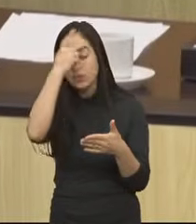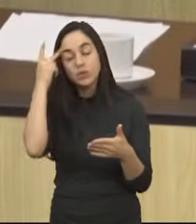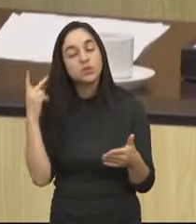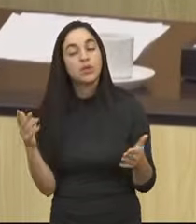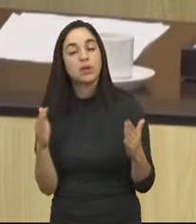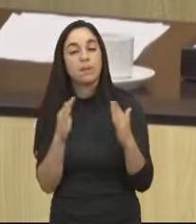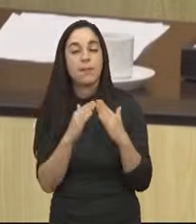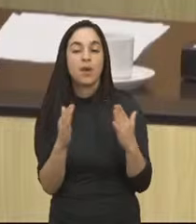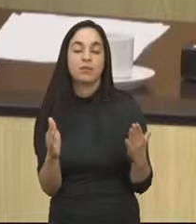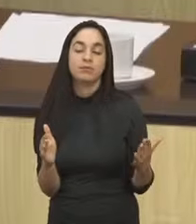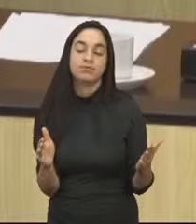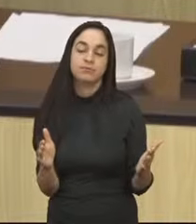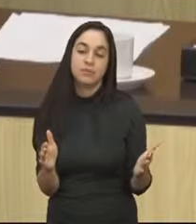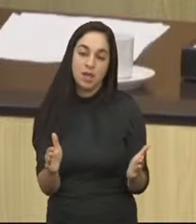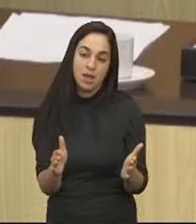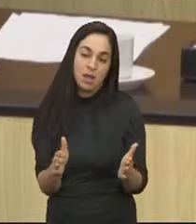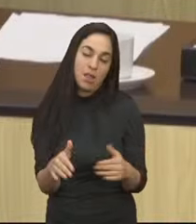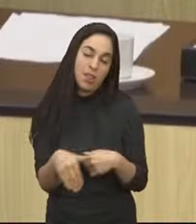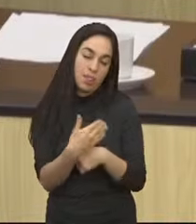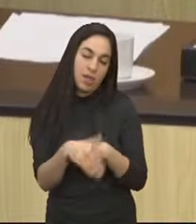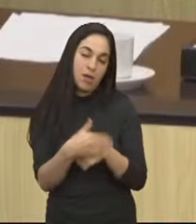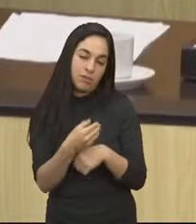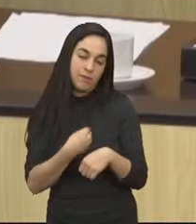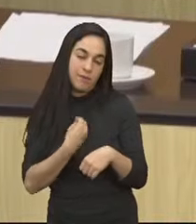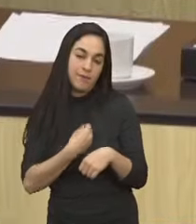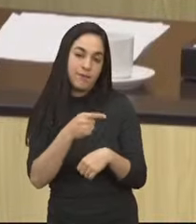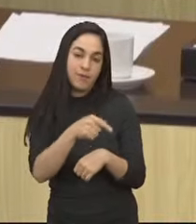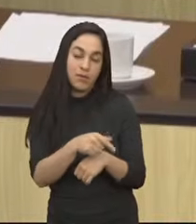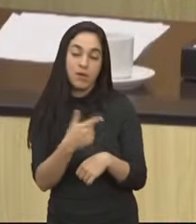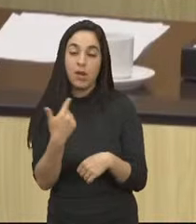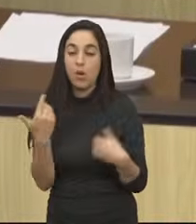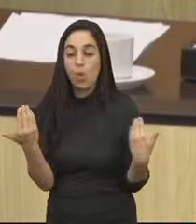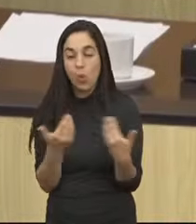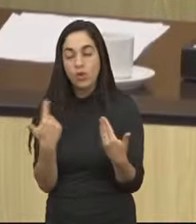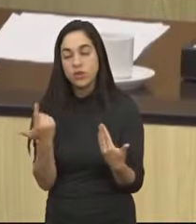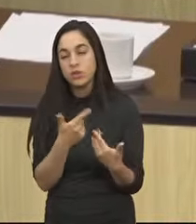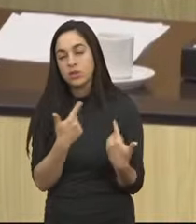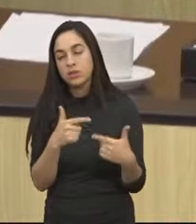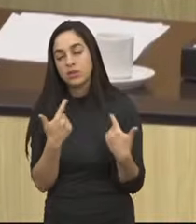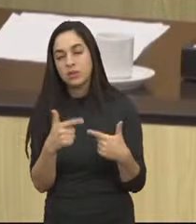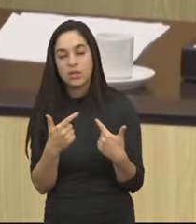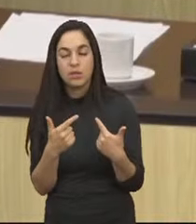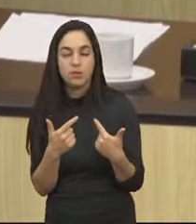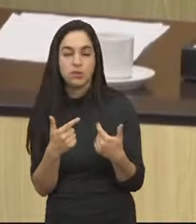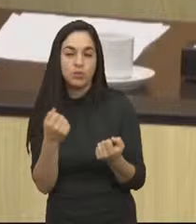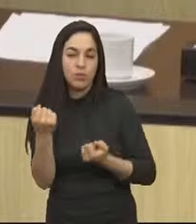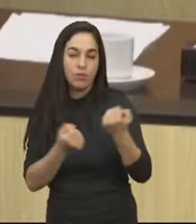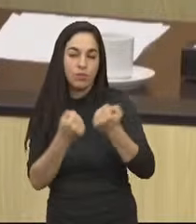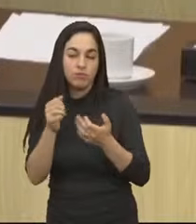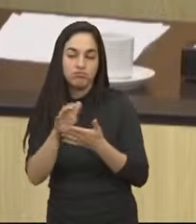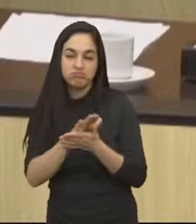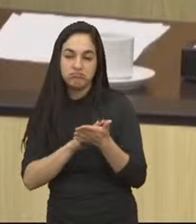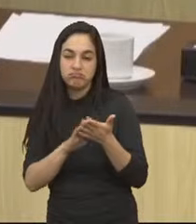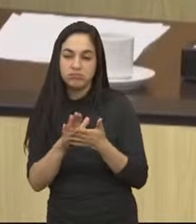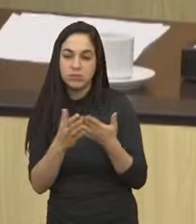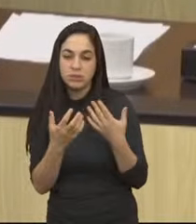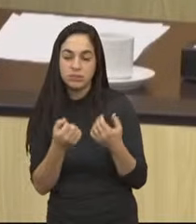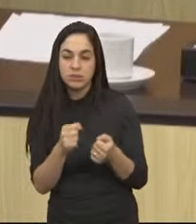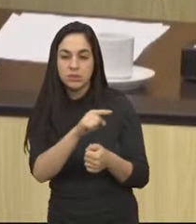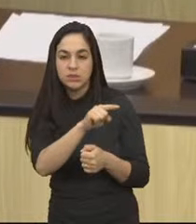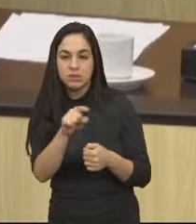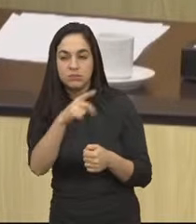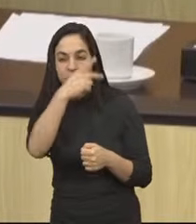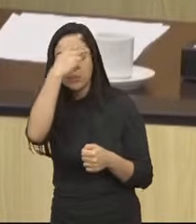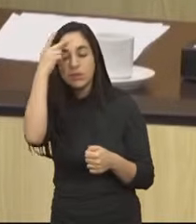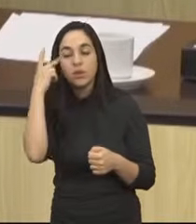nosso município. Atualmente, não dispomos de veículo adequado para realizar o resgate e oferecer condições dignas a essas pessoas.